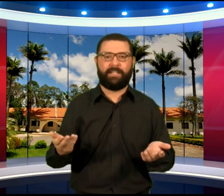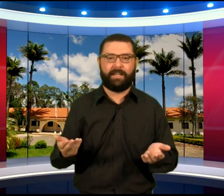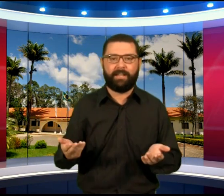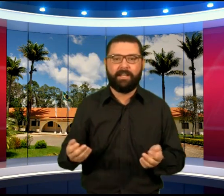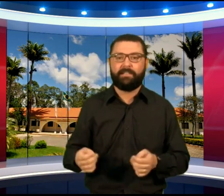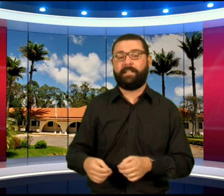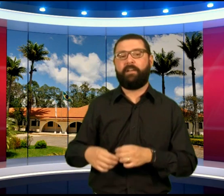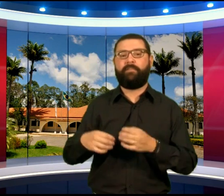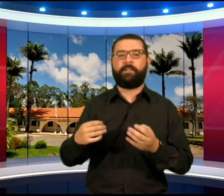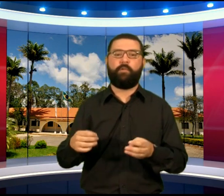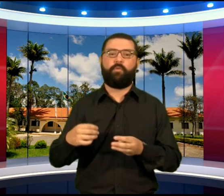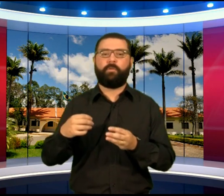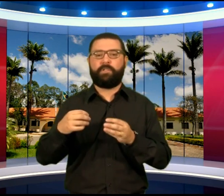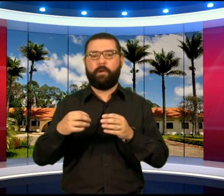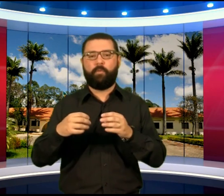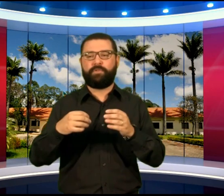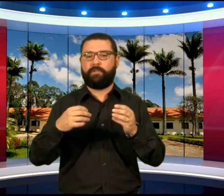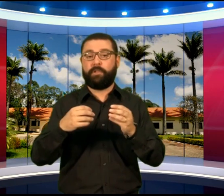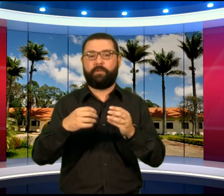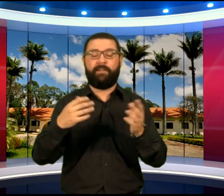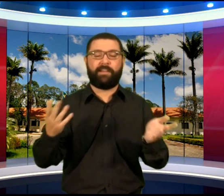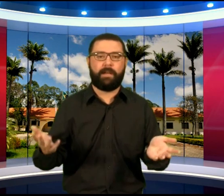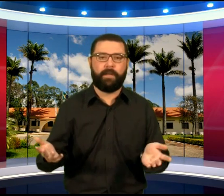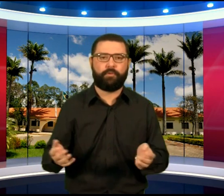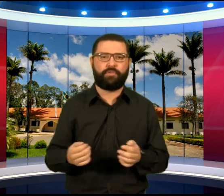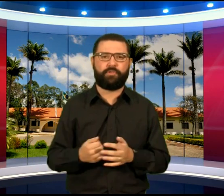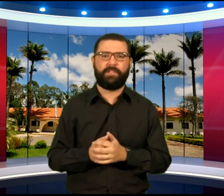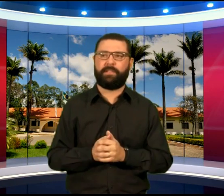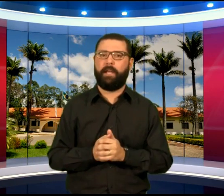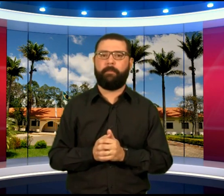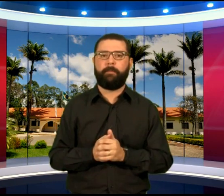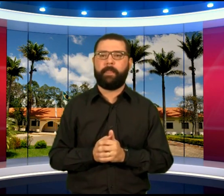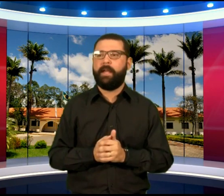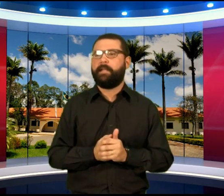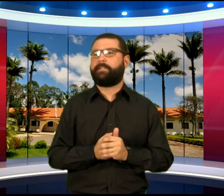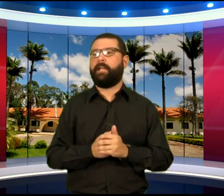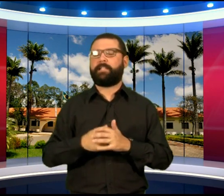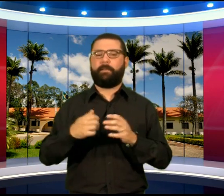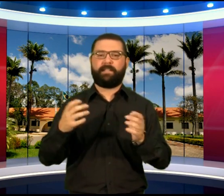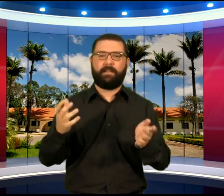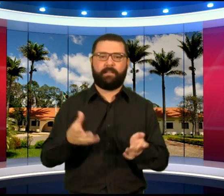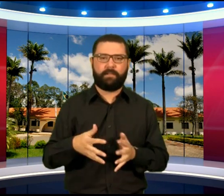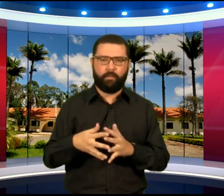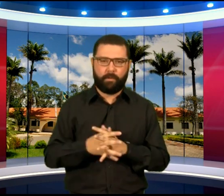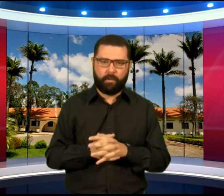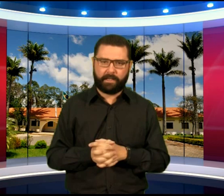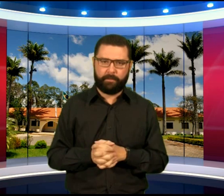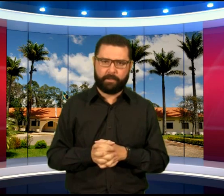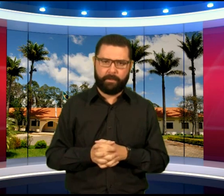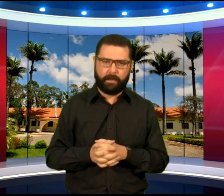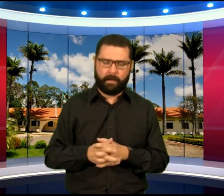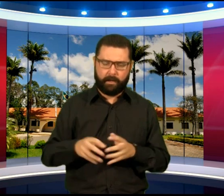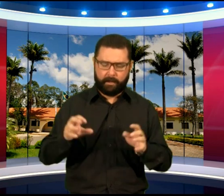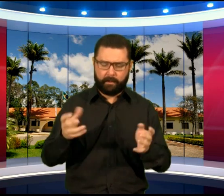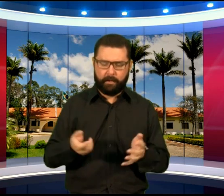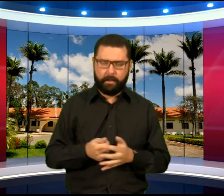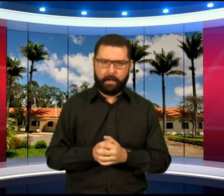tem que fazer? Você tem que ver se não tem vazamento no seu sistema, se as abraçadeiras estão corretamente